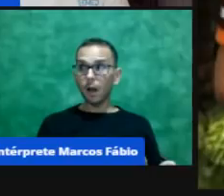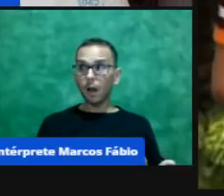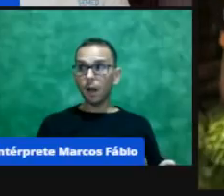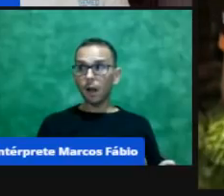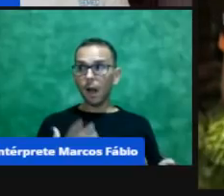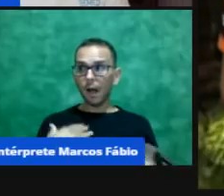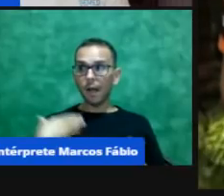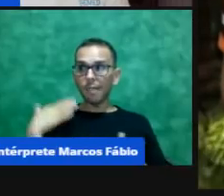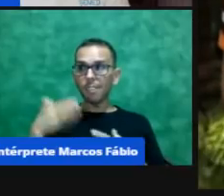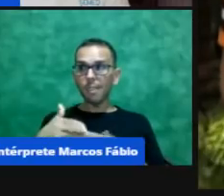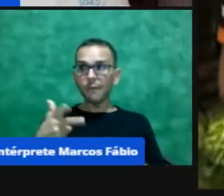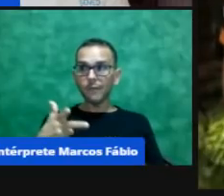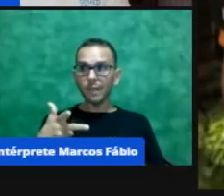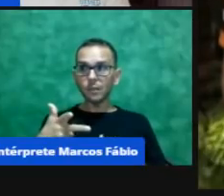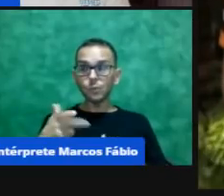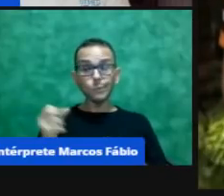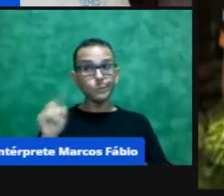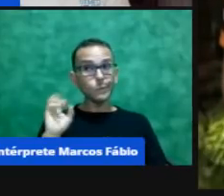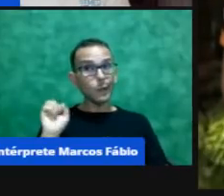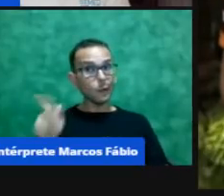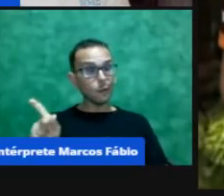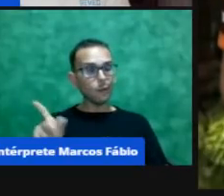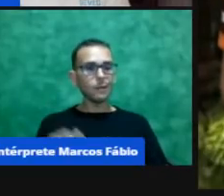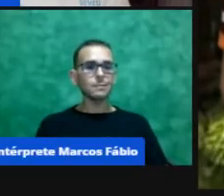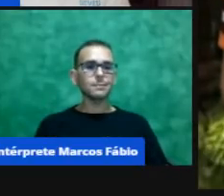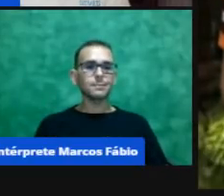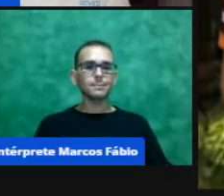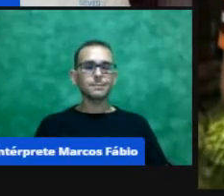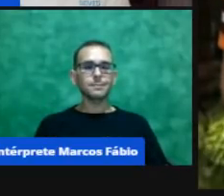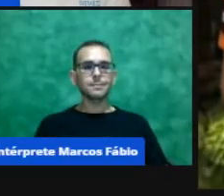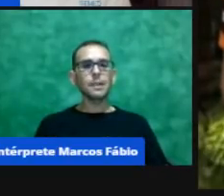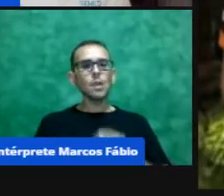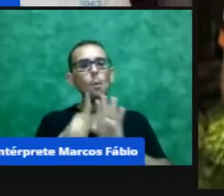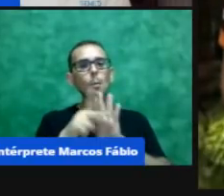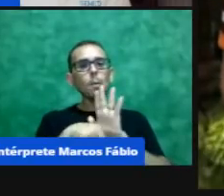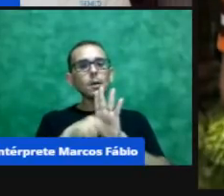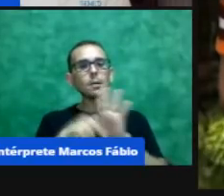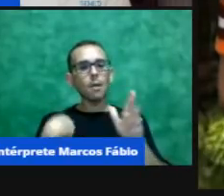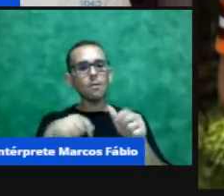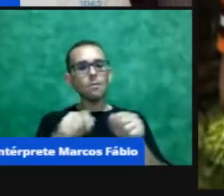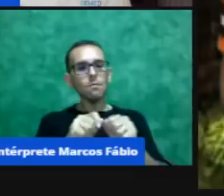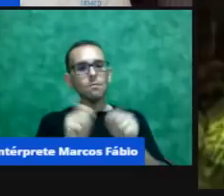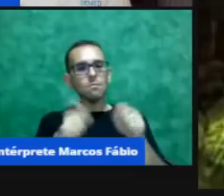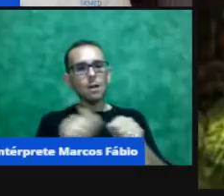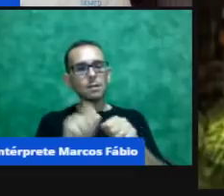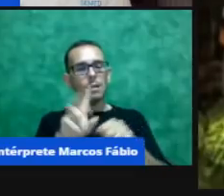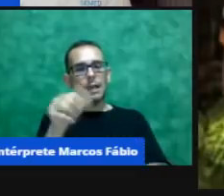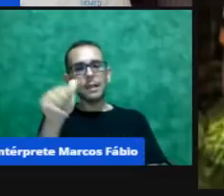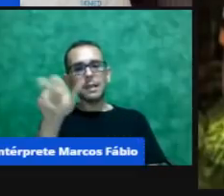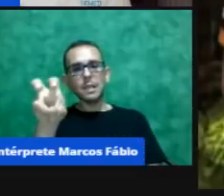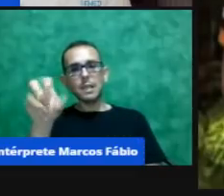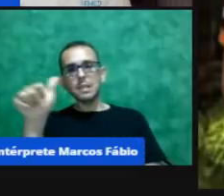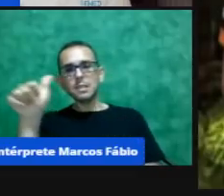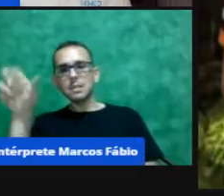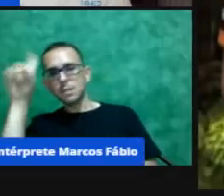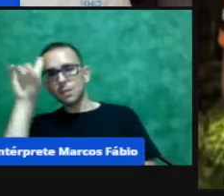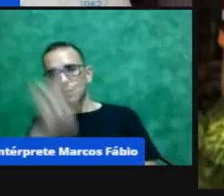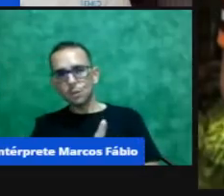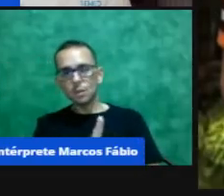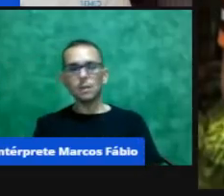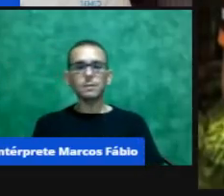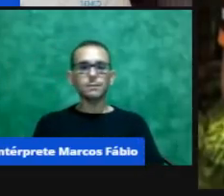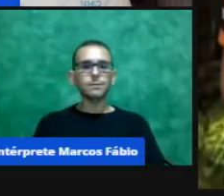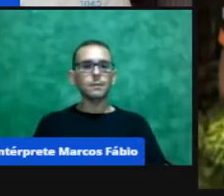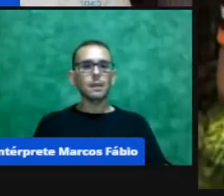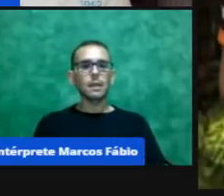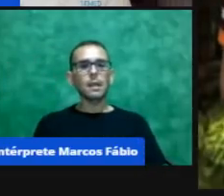vinheta. Poxa, que legal. O planejamento que eu faço é quinzenal. Então eu pego